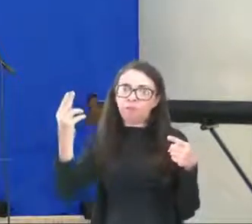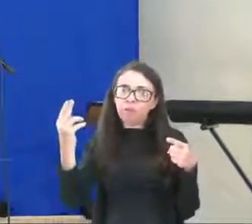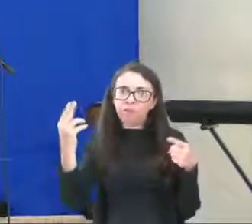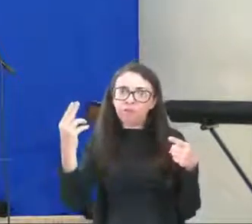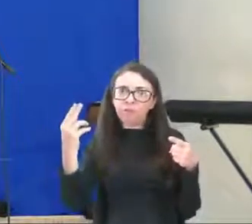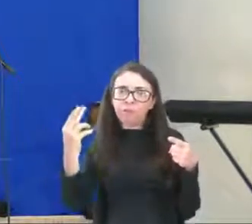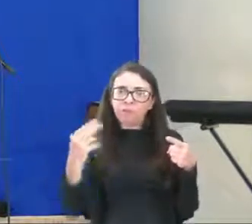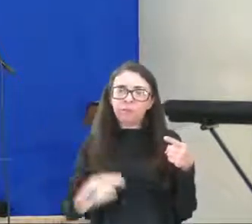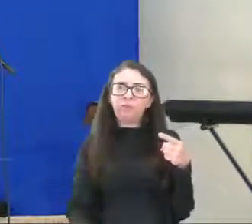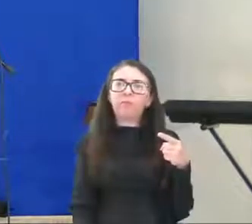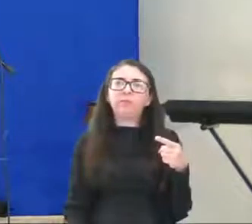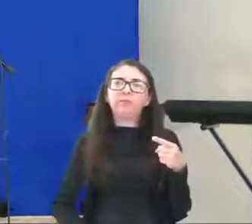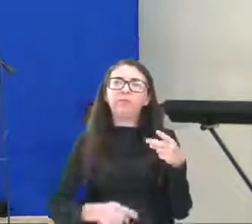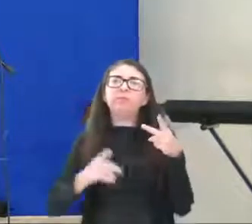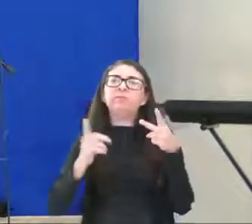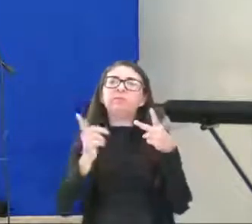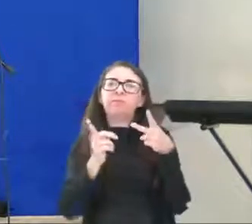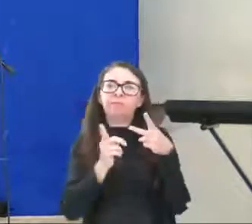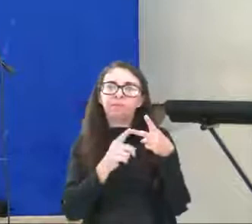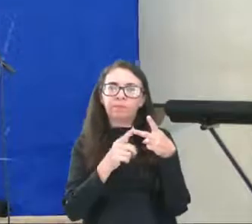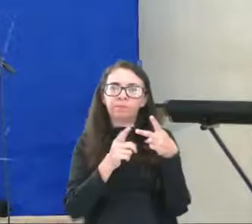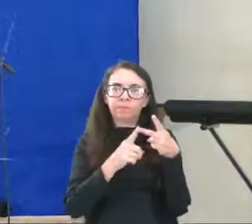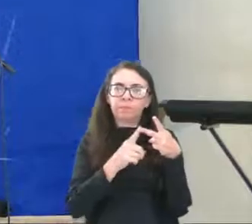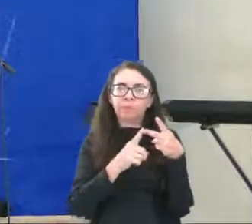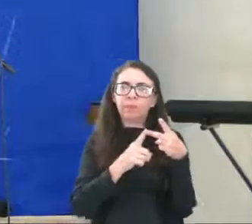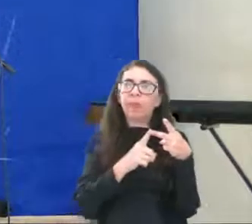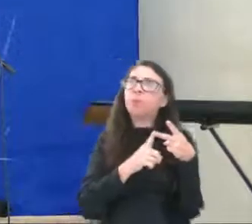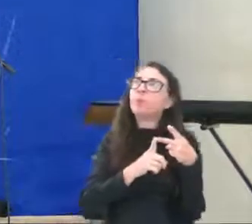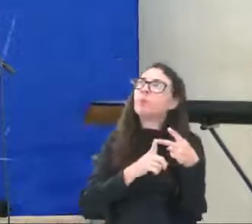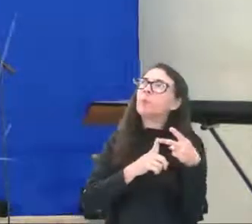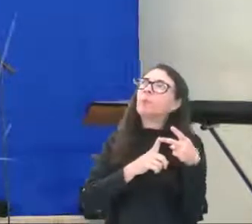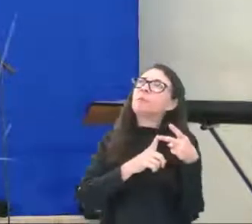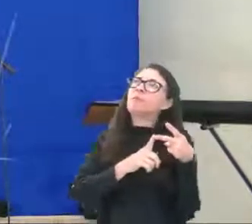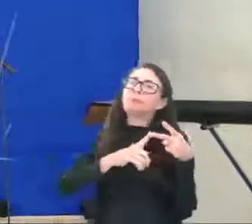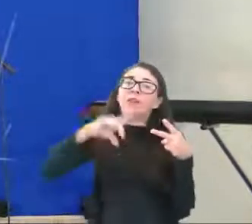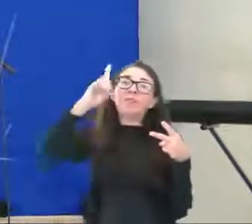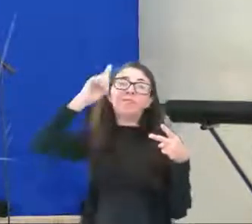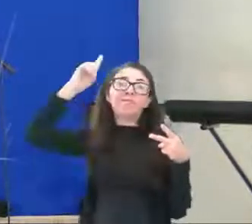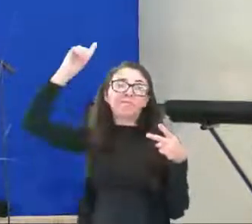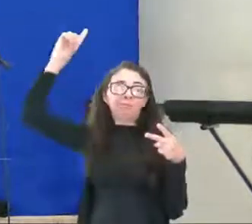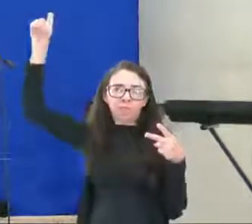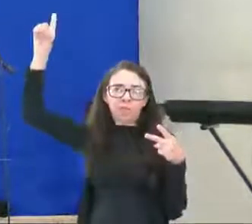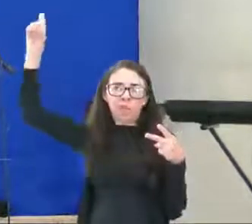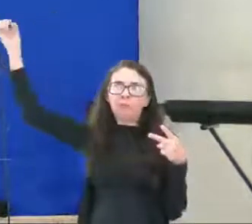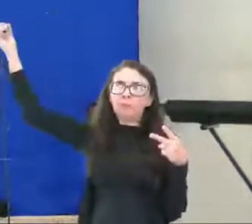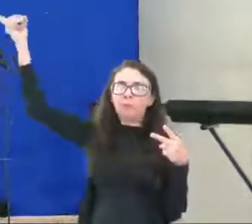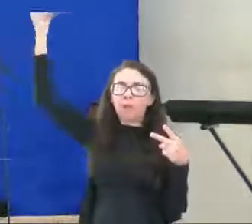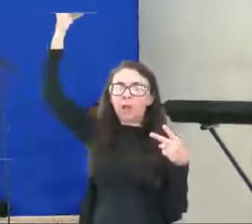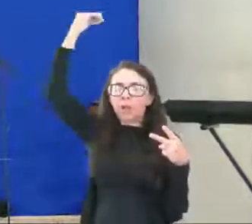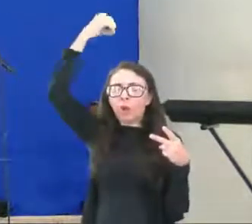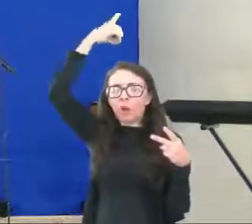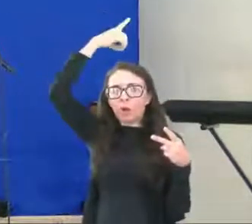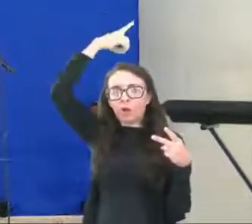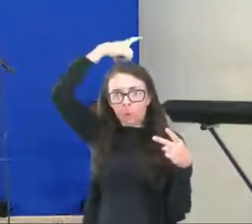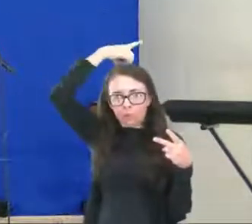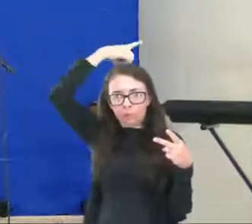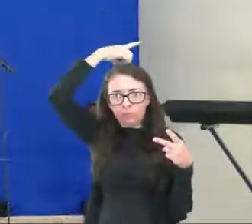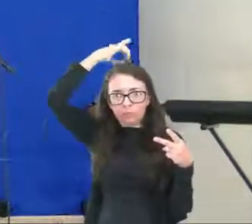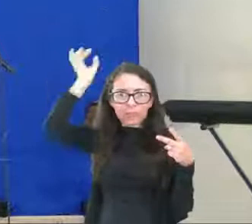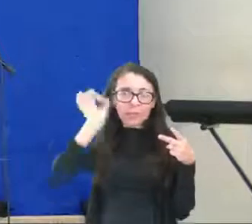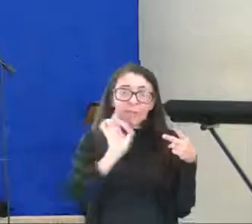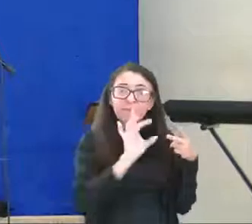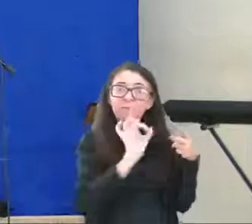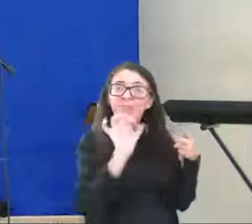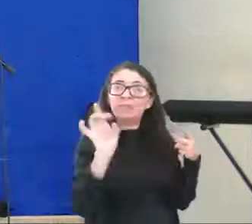Deus. O dom espiritual é uma manifestação do Espírito Santo atuando na vida da pessoa e por meio dela visando ao bem comum